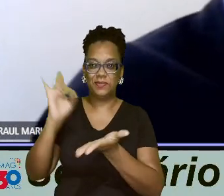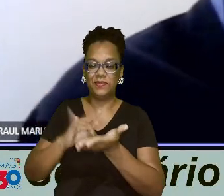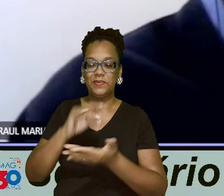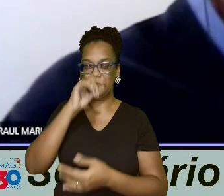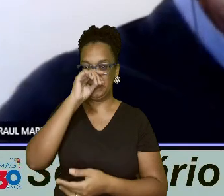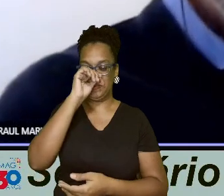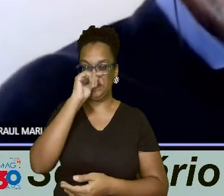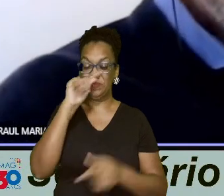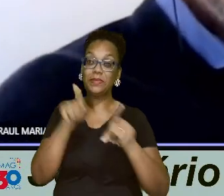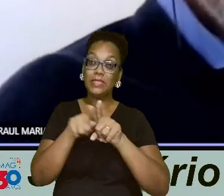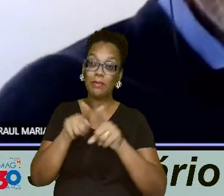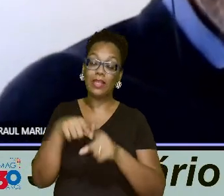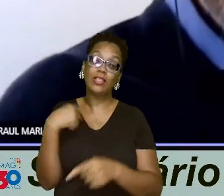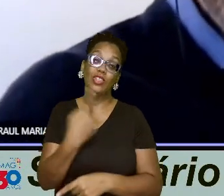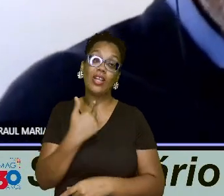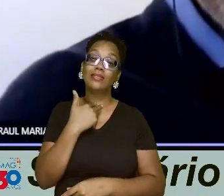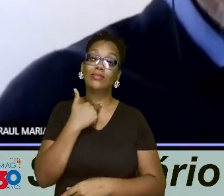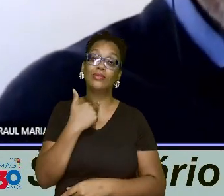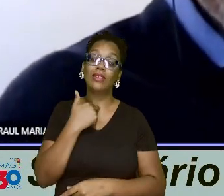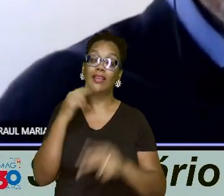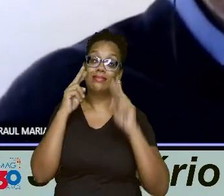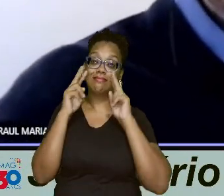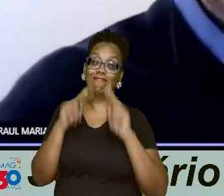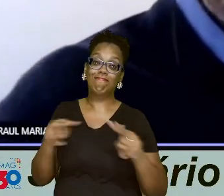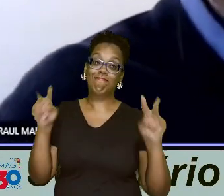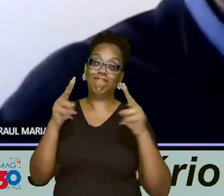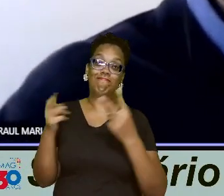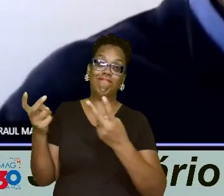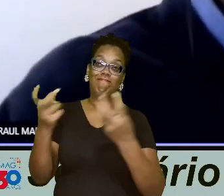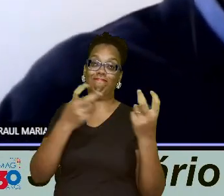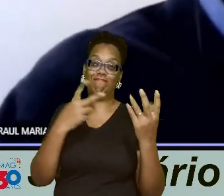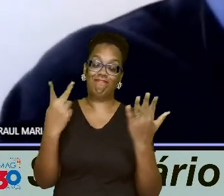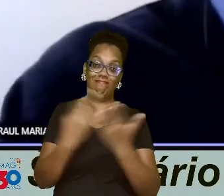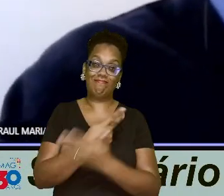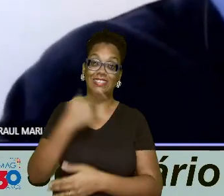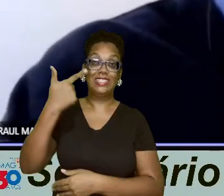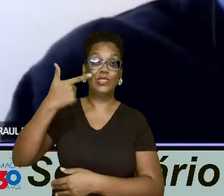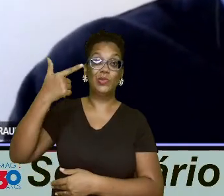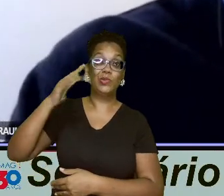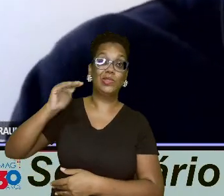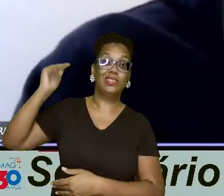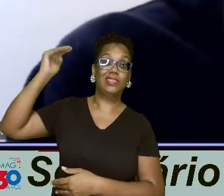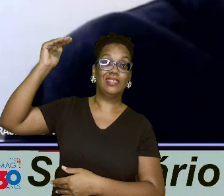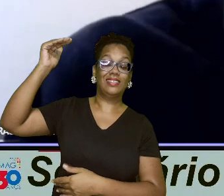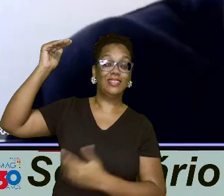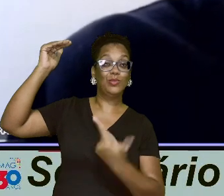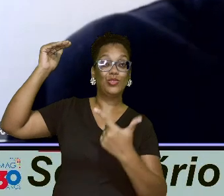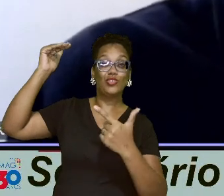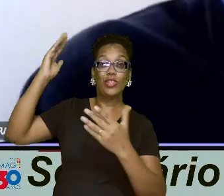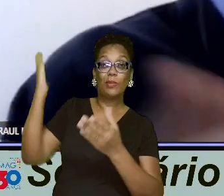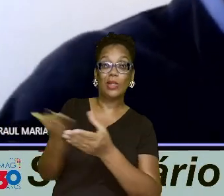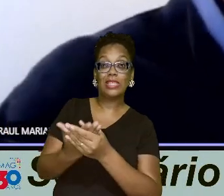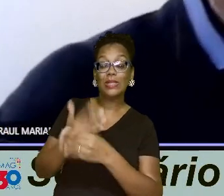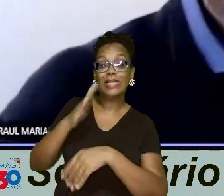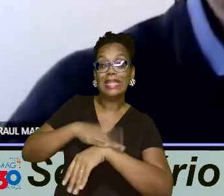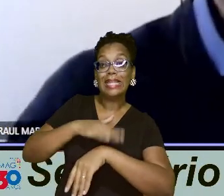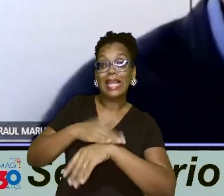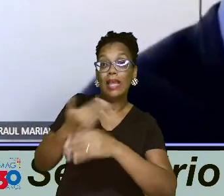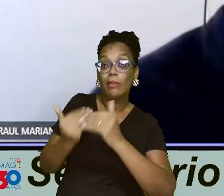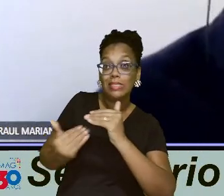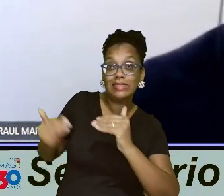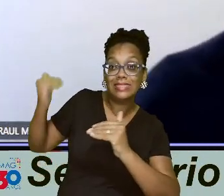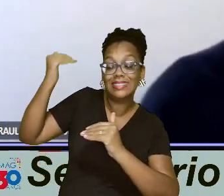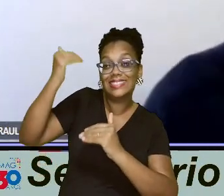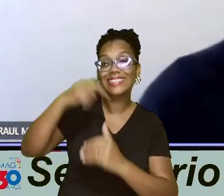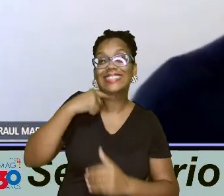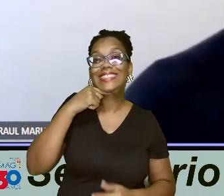também, que nós não pudemos visualizar o que acontecia na segunda instância, porque os processos não tinham tido tempo sequer de transitar para